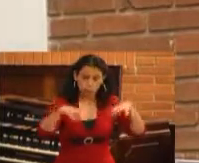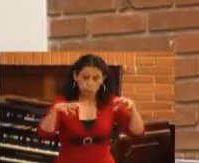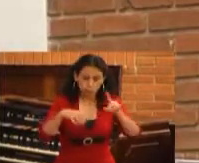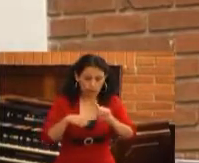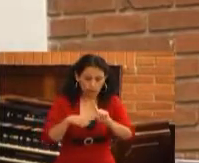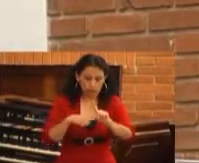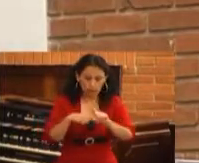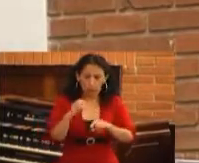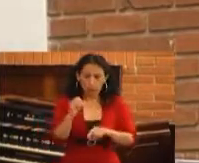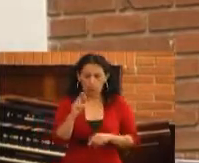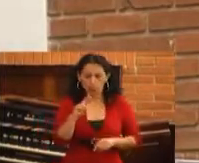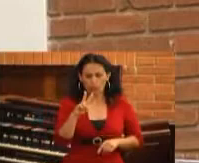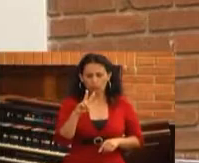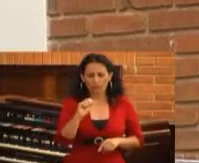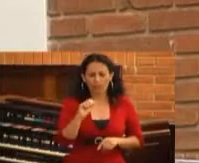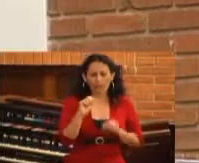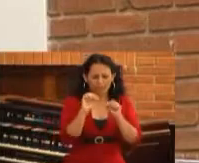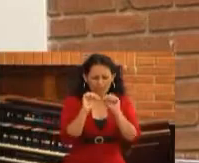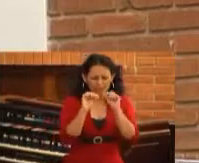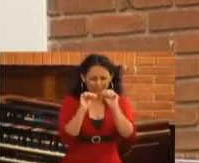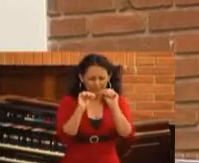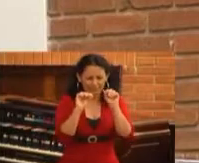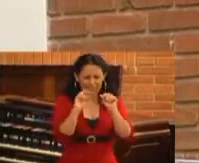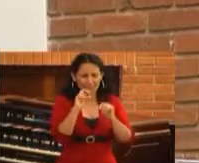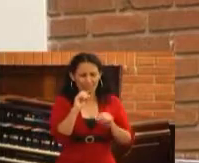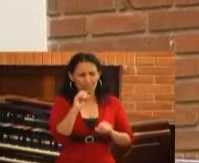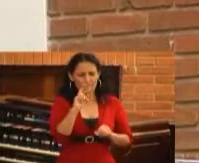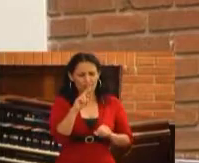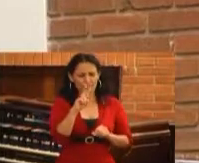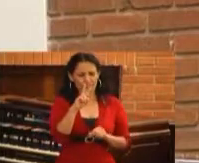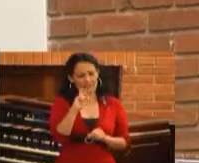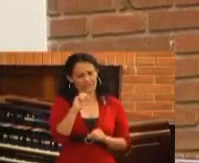Israel é comparado a uma planta esquisita, híbrida.